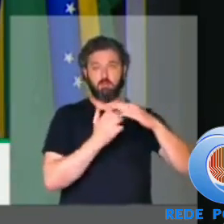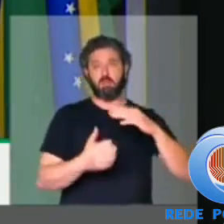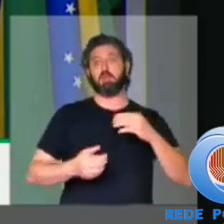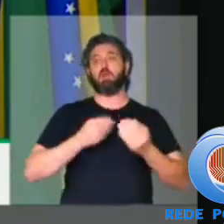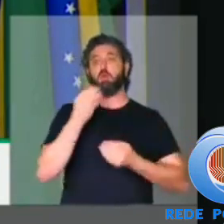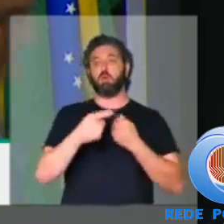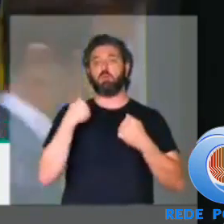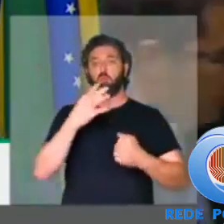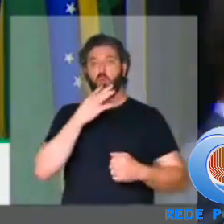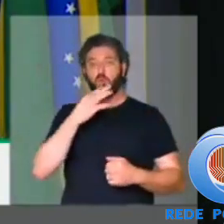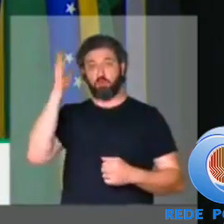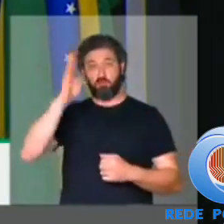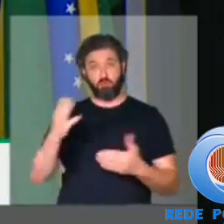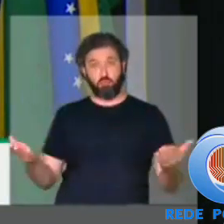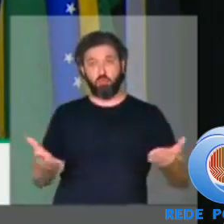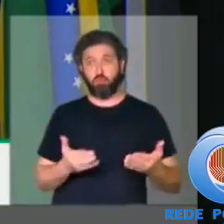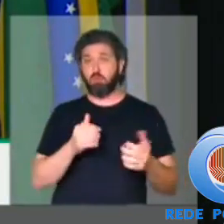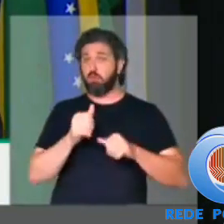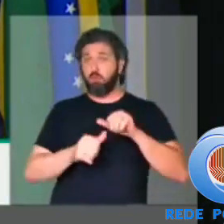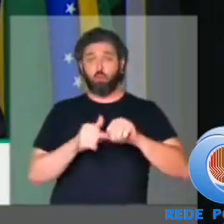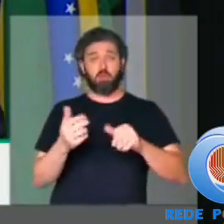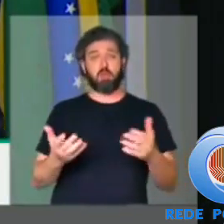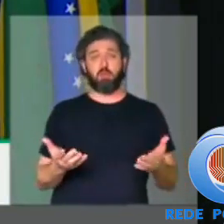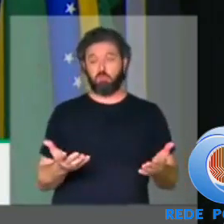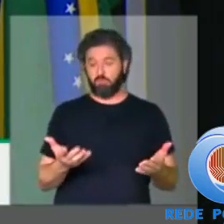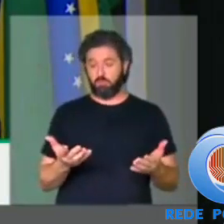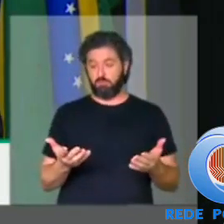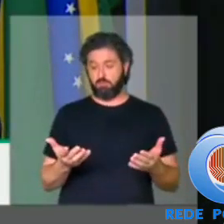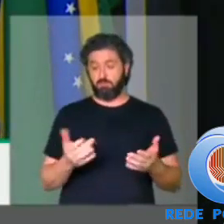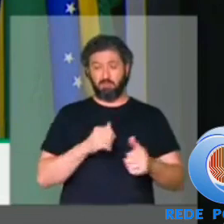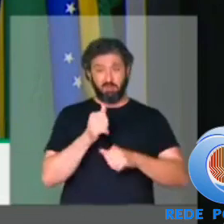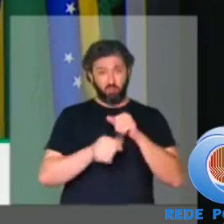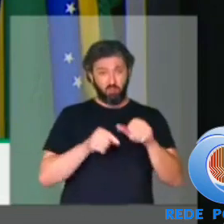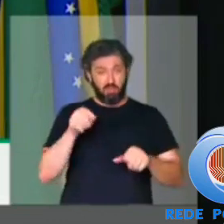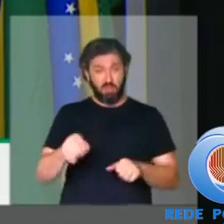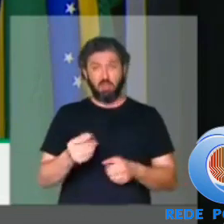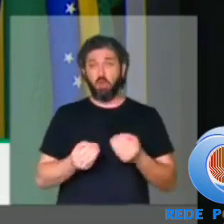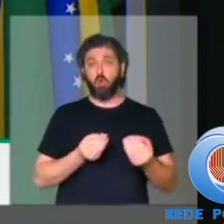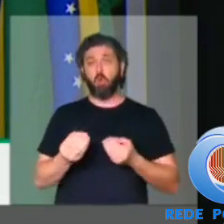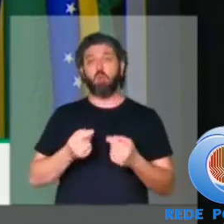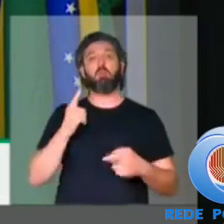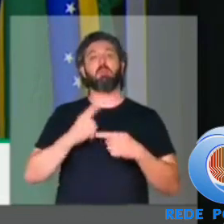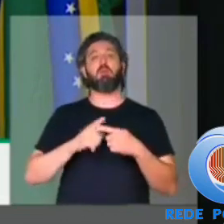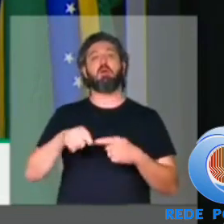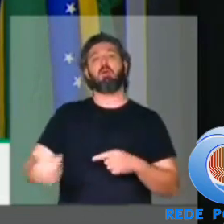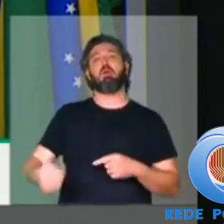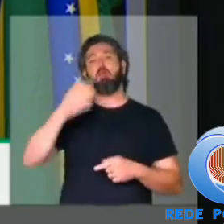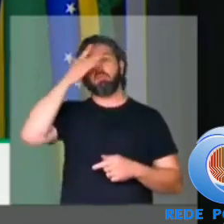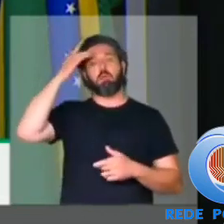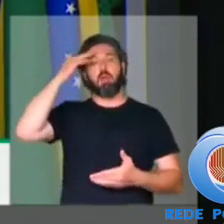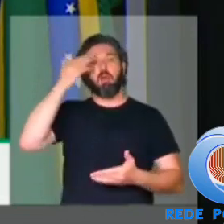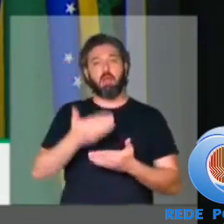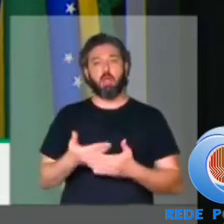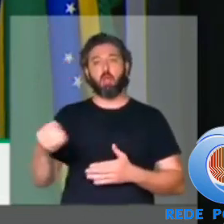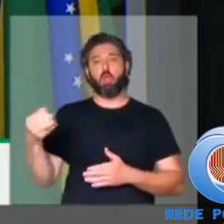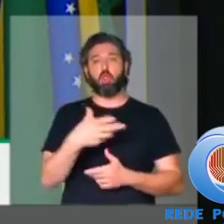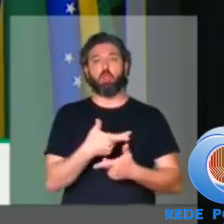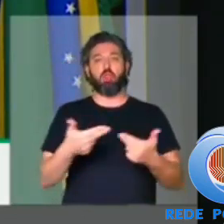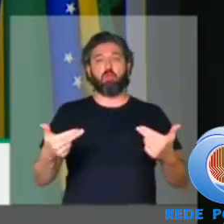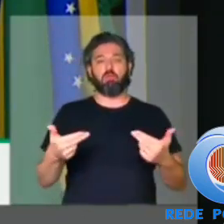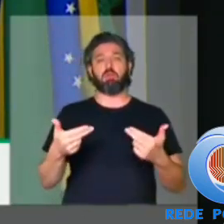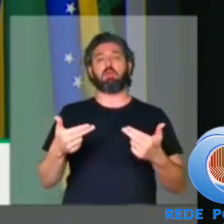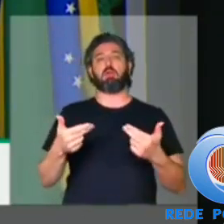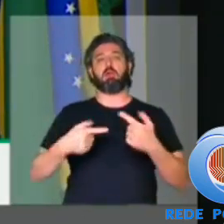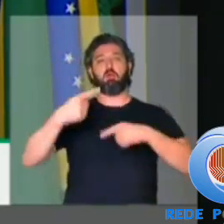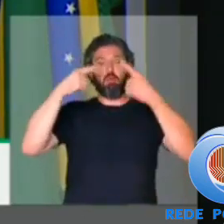forma com que nós conhecemos o país está mudando. E essa mudança é pautada por quem acredita que a inovação e